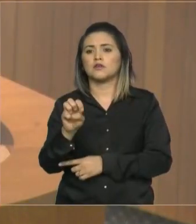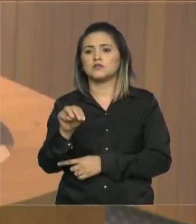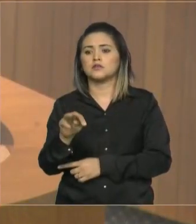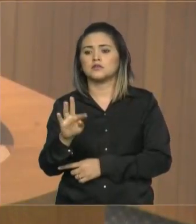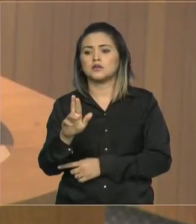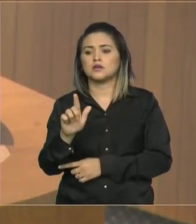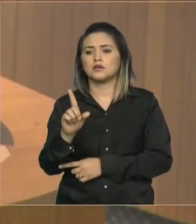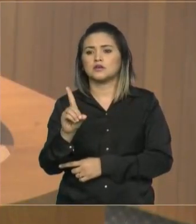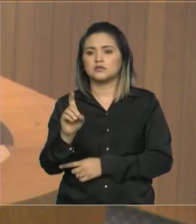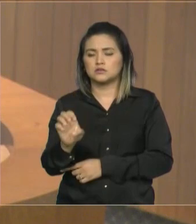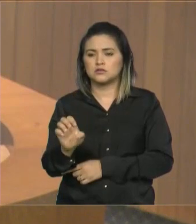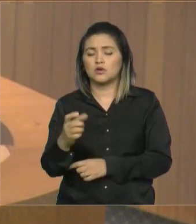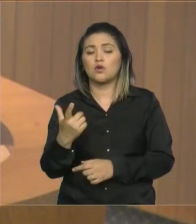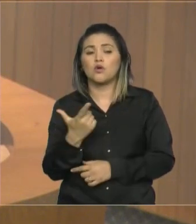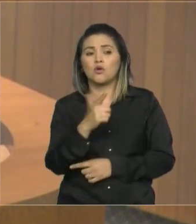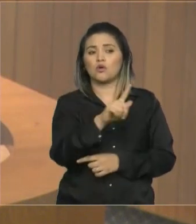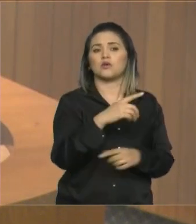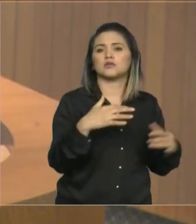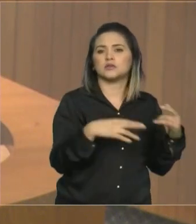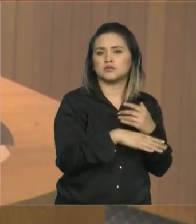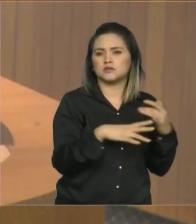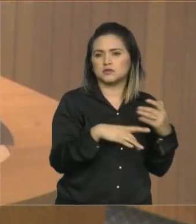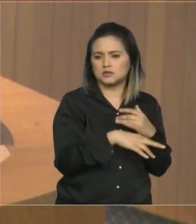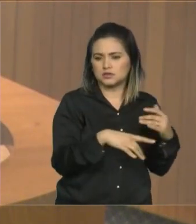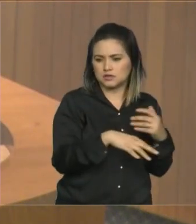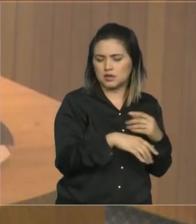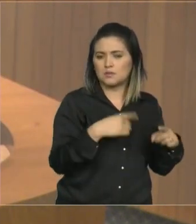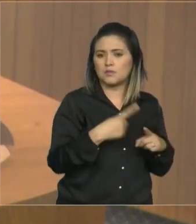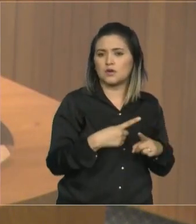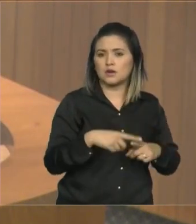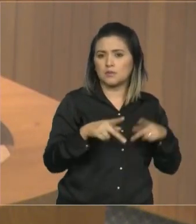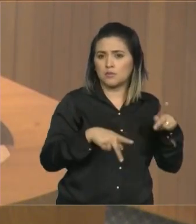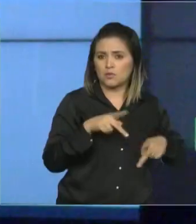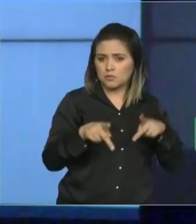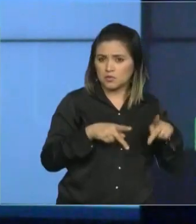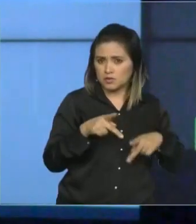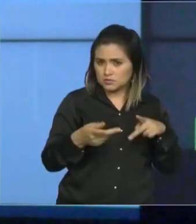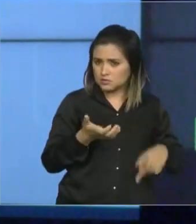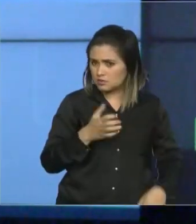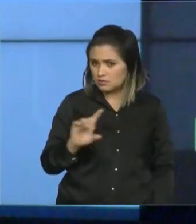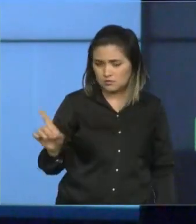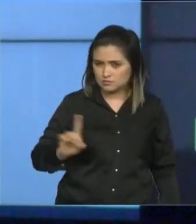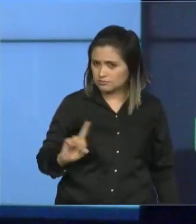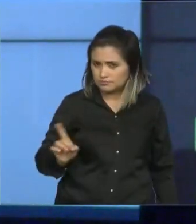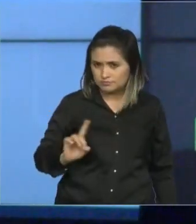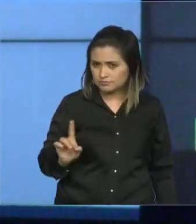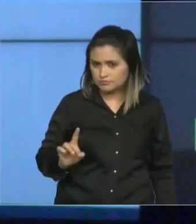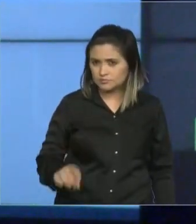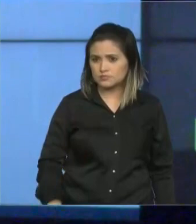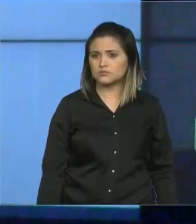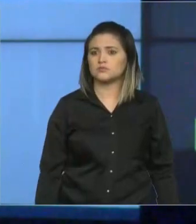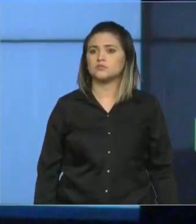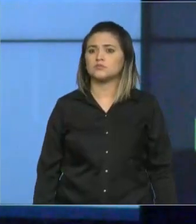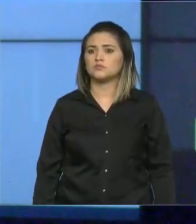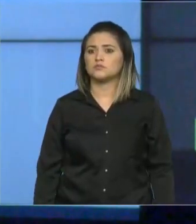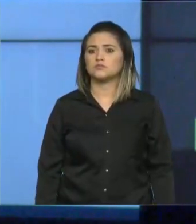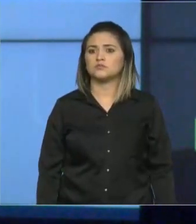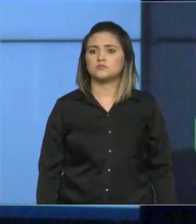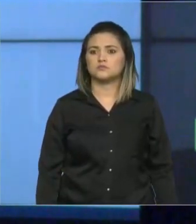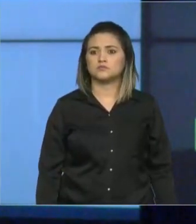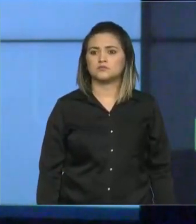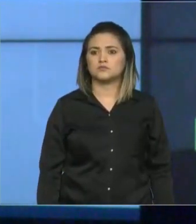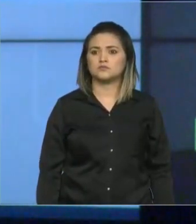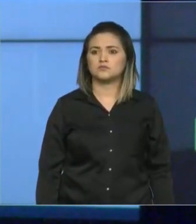que queiram colocar, mas não em Vargem Grande, porque a população não aguenta mais. Eu finalizo aqui, senhoras e senhores,